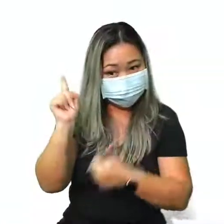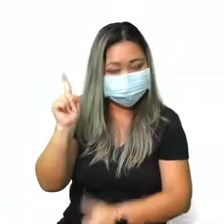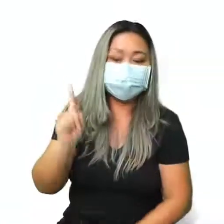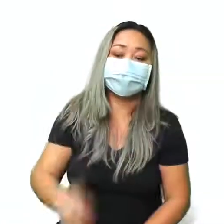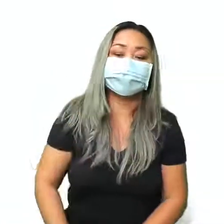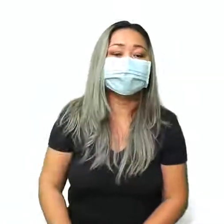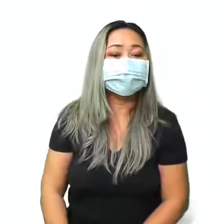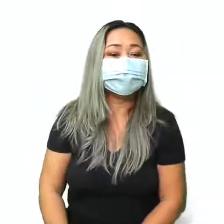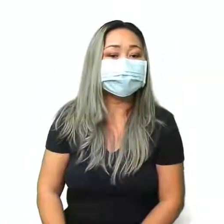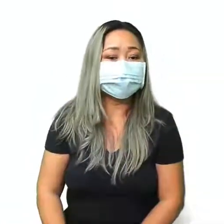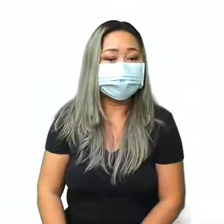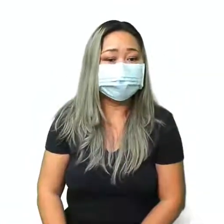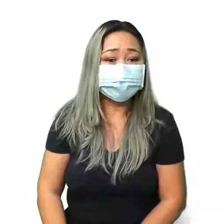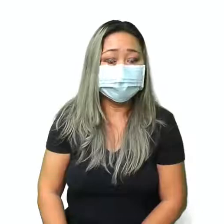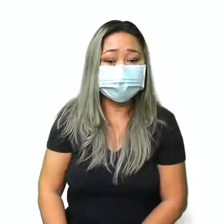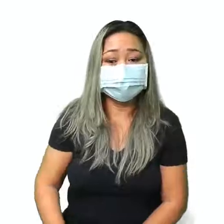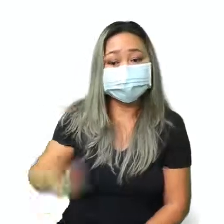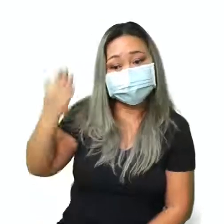questão?